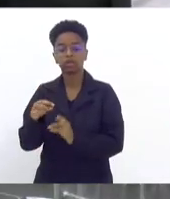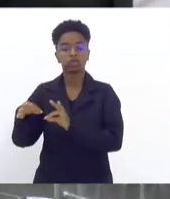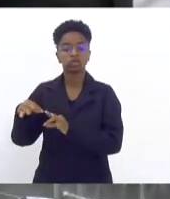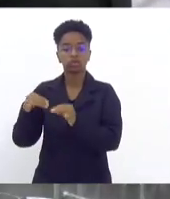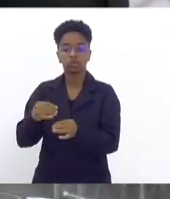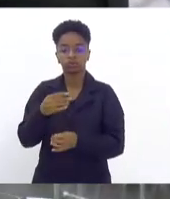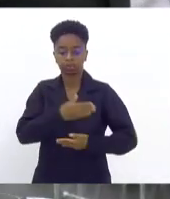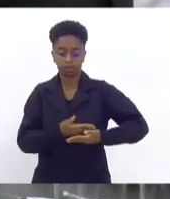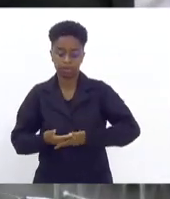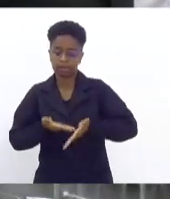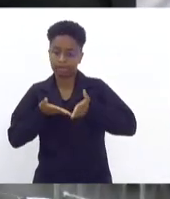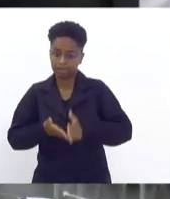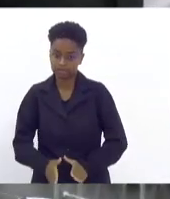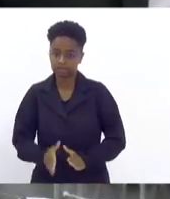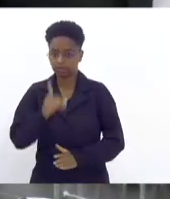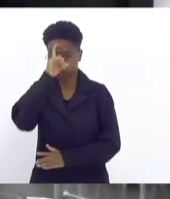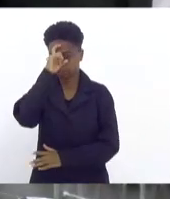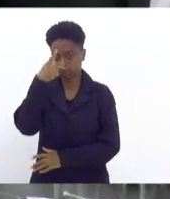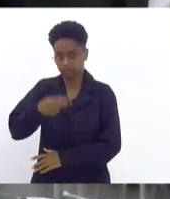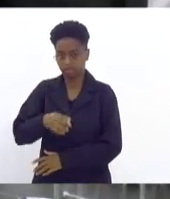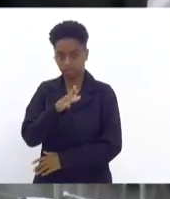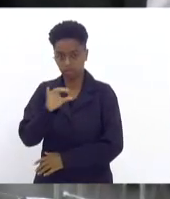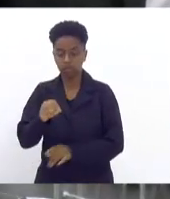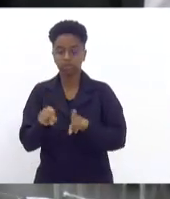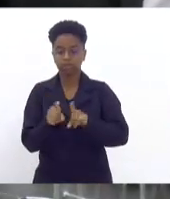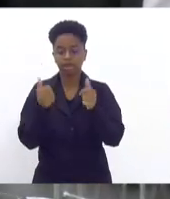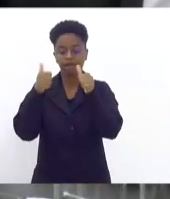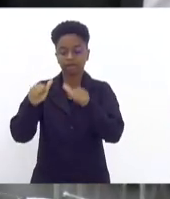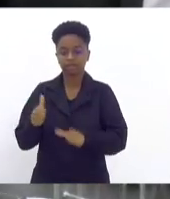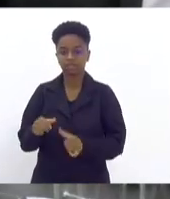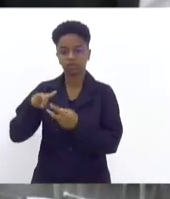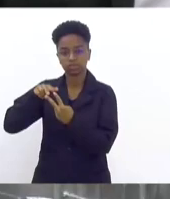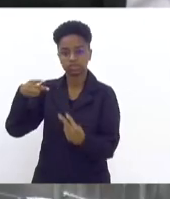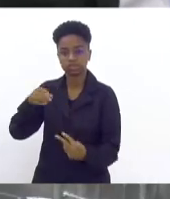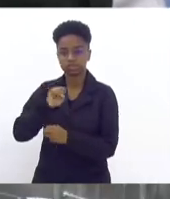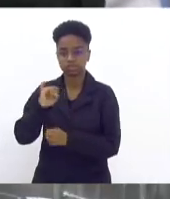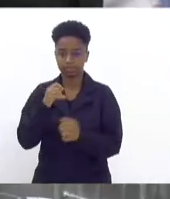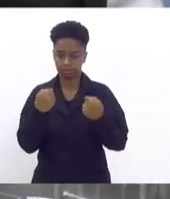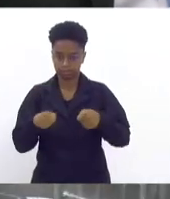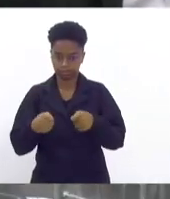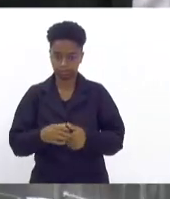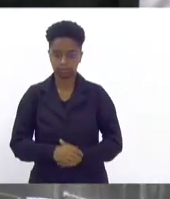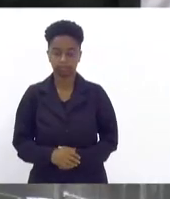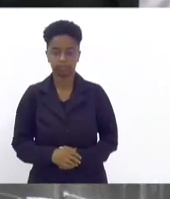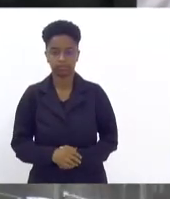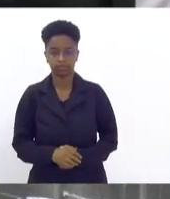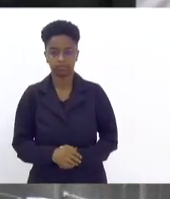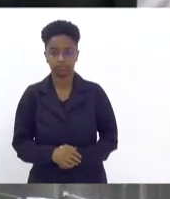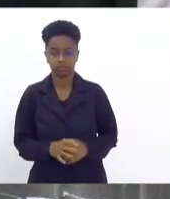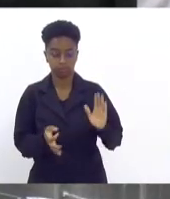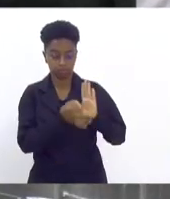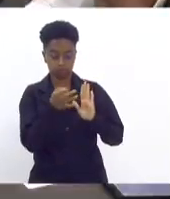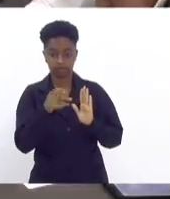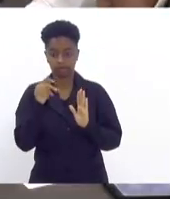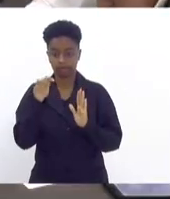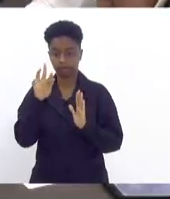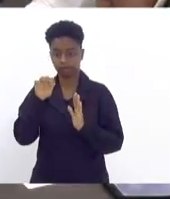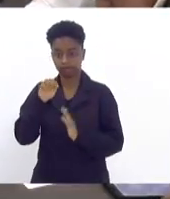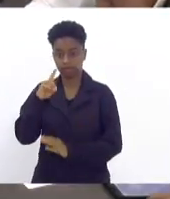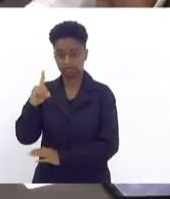das maternidades do Estado do Rio de Janeiro e subsequentes avaliações genéticas, quando necessárias. Para parecer, deputado Fred